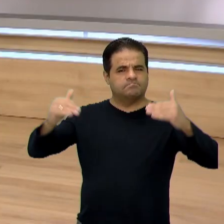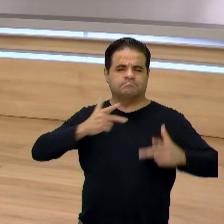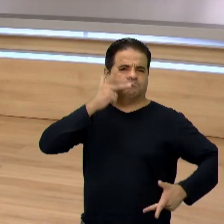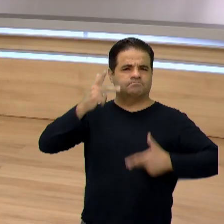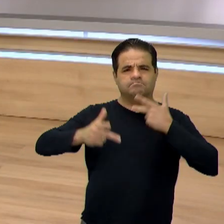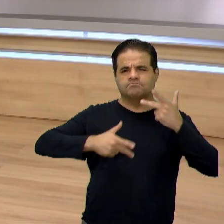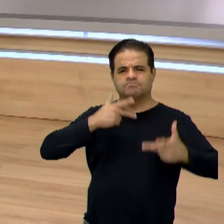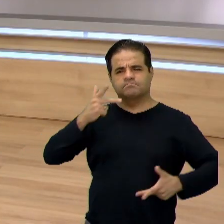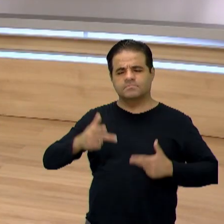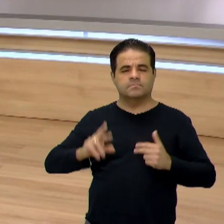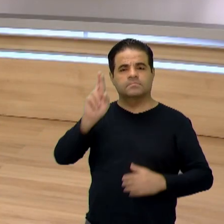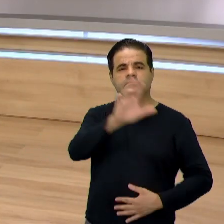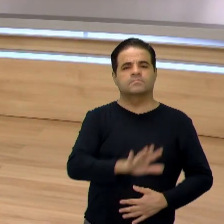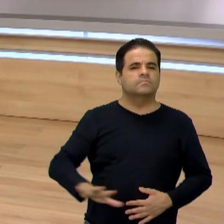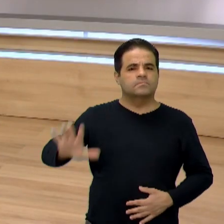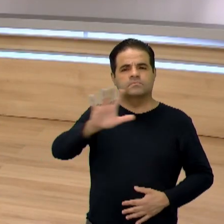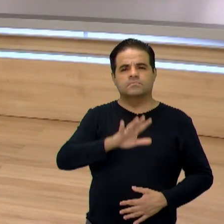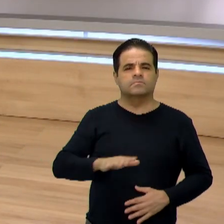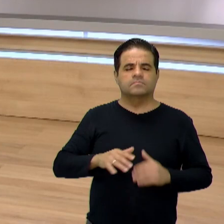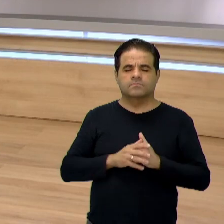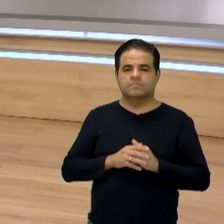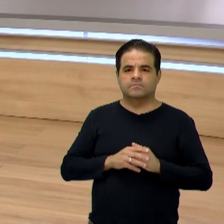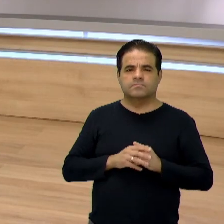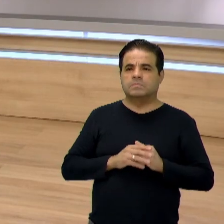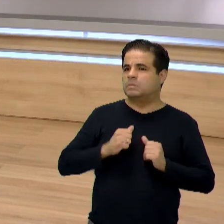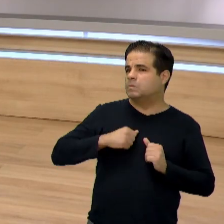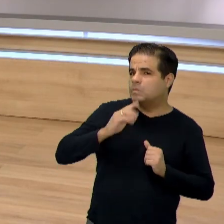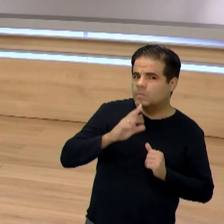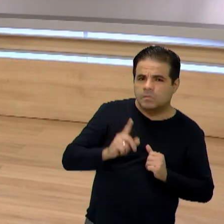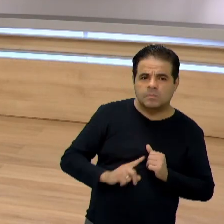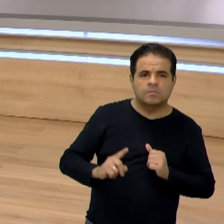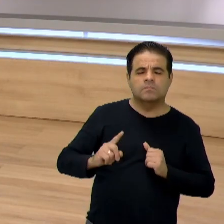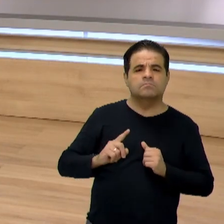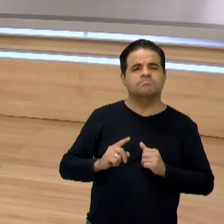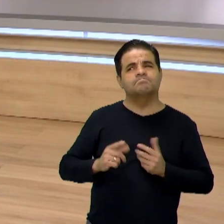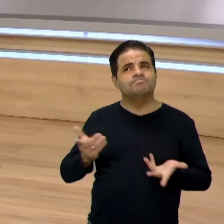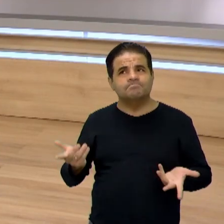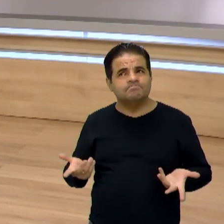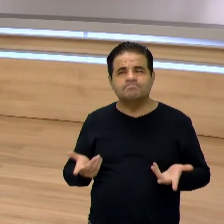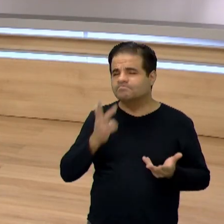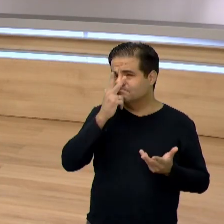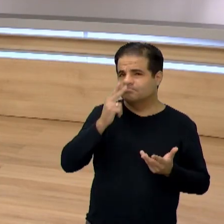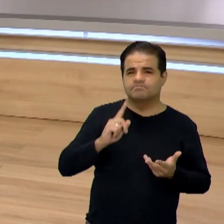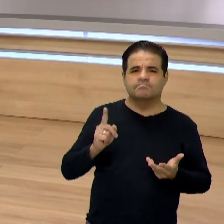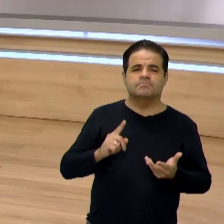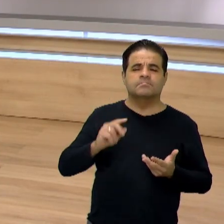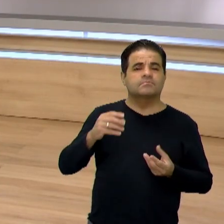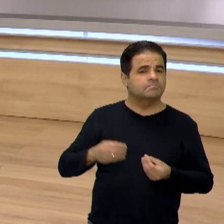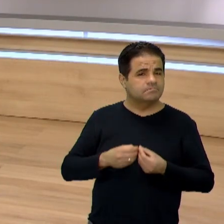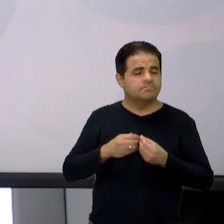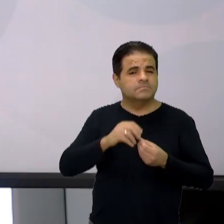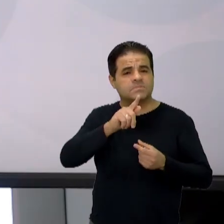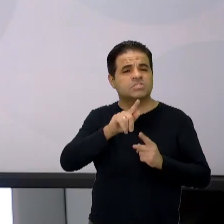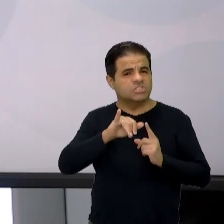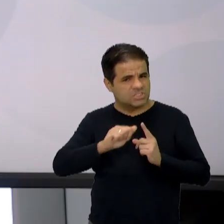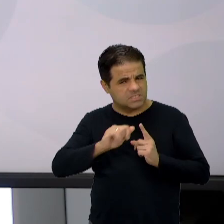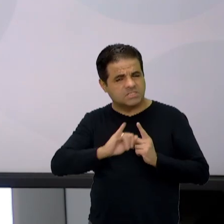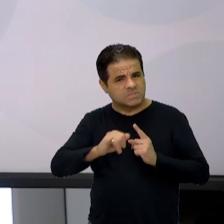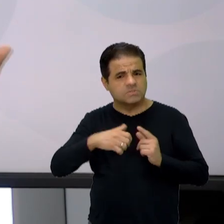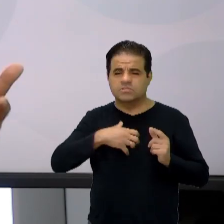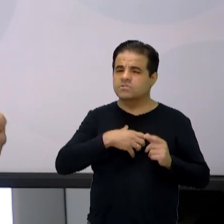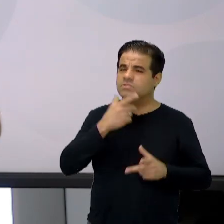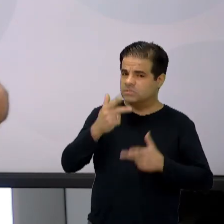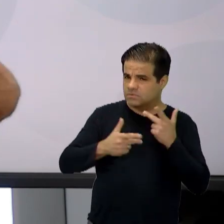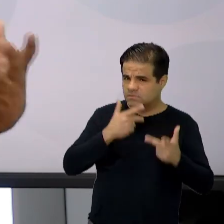excessiva. Regional? Não conheço nenhuma gíria regional que seja... Né? É uma gíria, mas não está relacionada